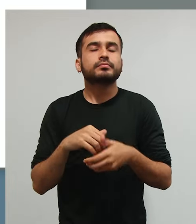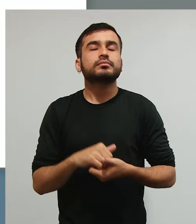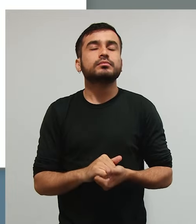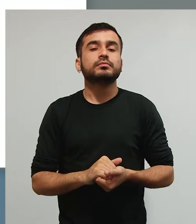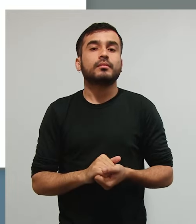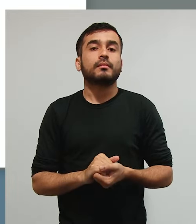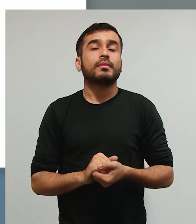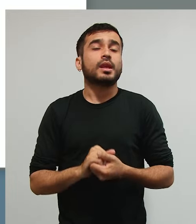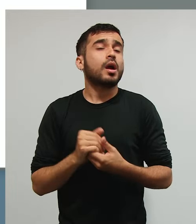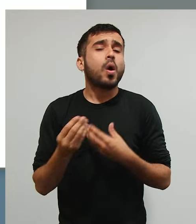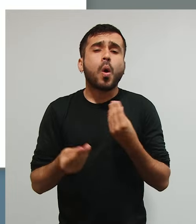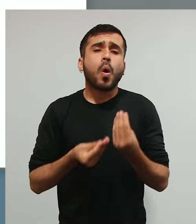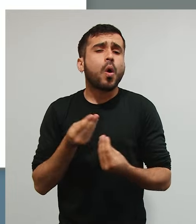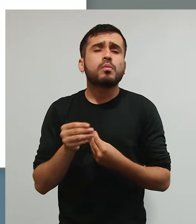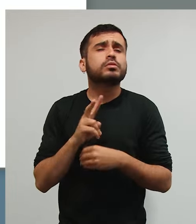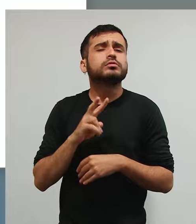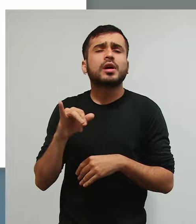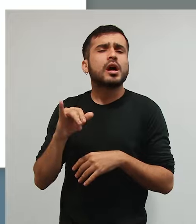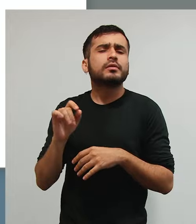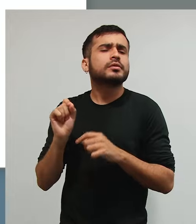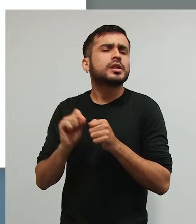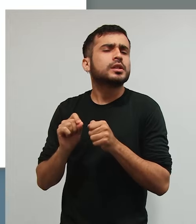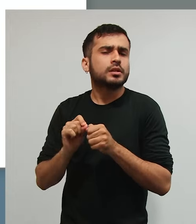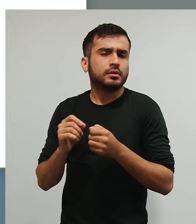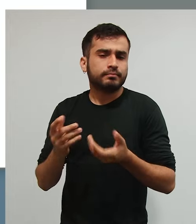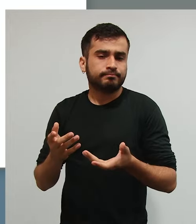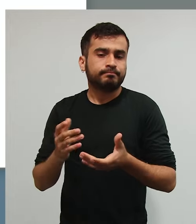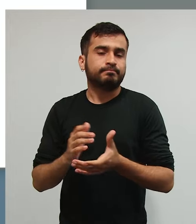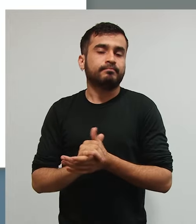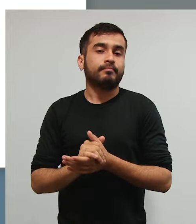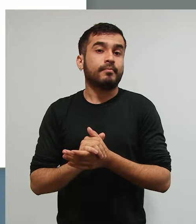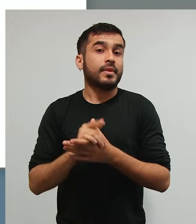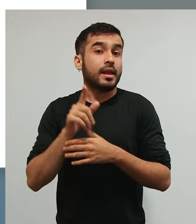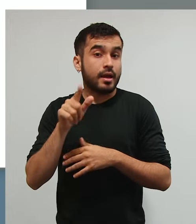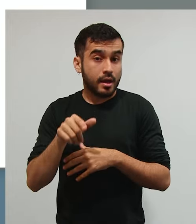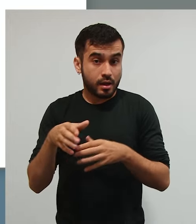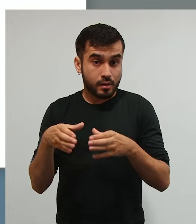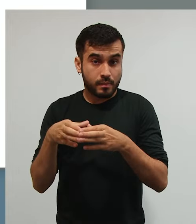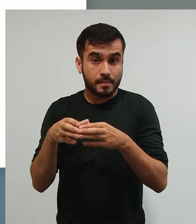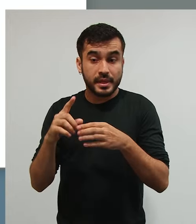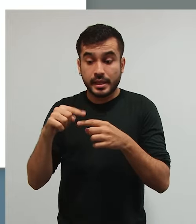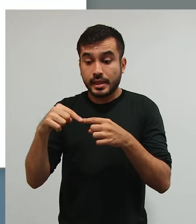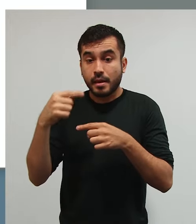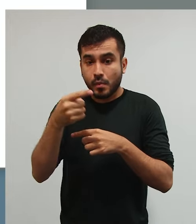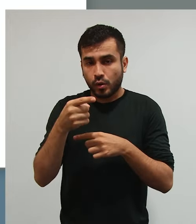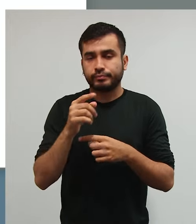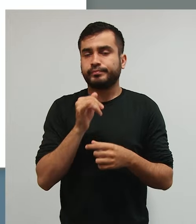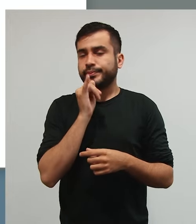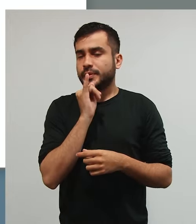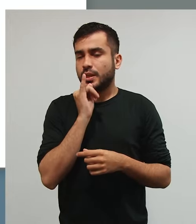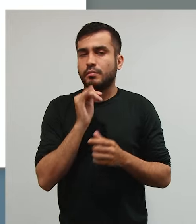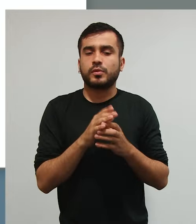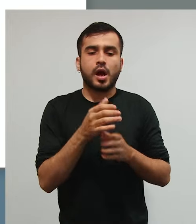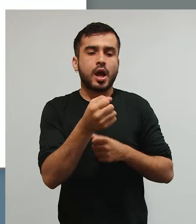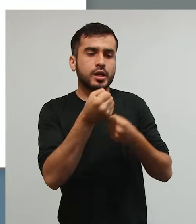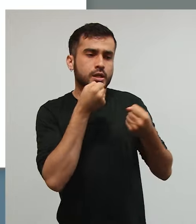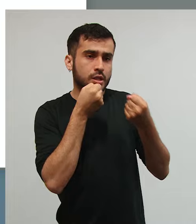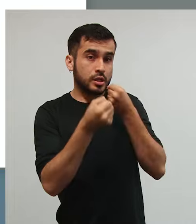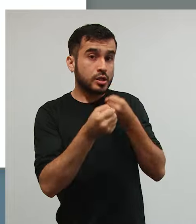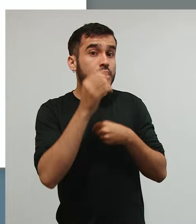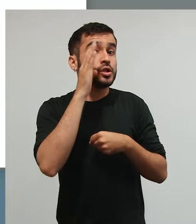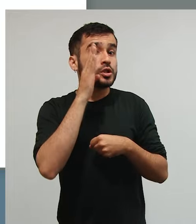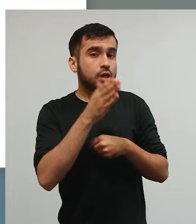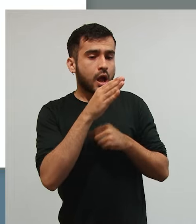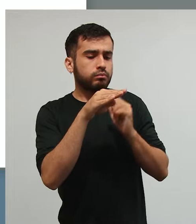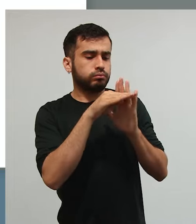conhecimentos meteorológicos. Então, o que nós vamos fazer nessa sessão? Essa sessão é uma sessão